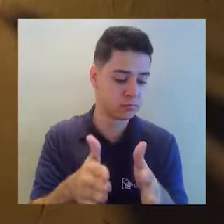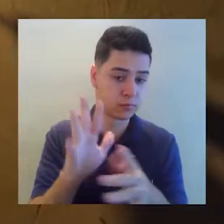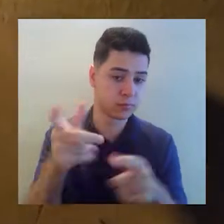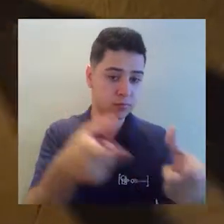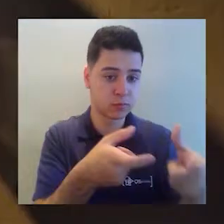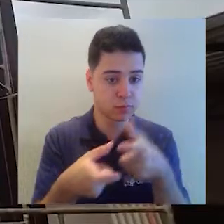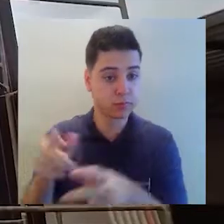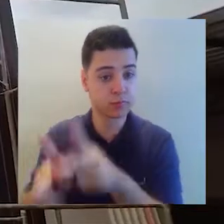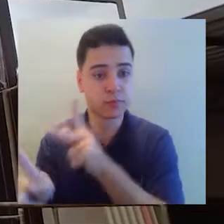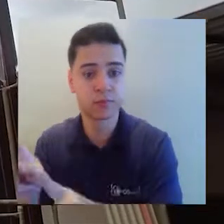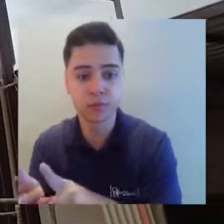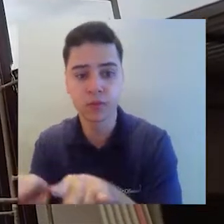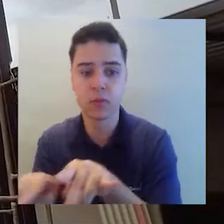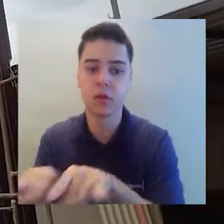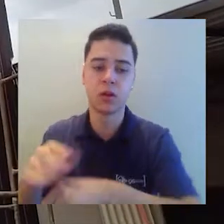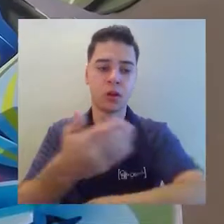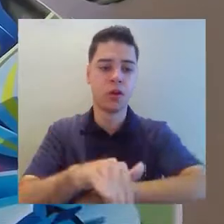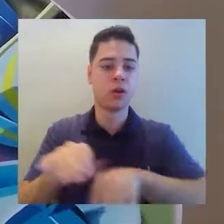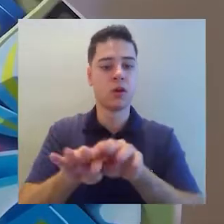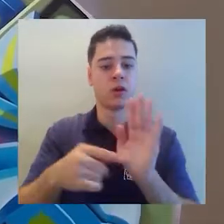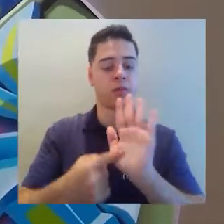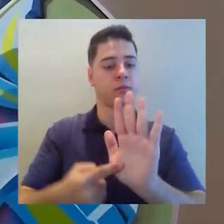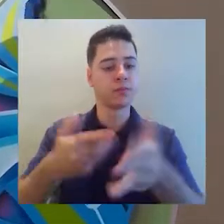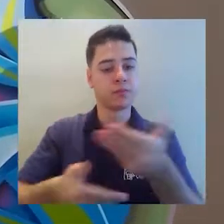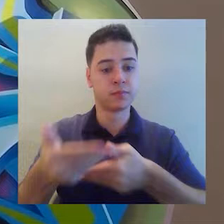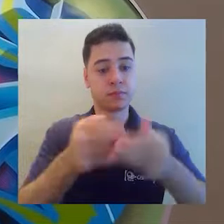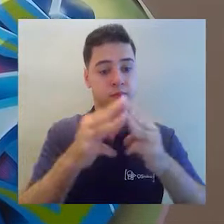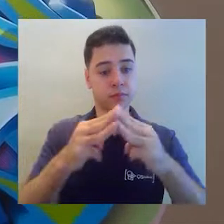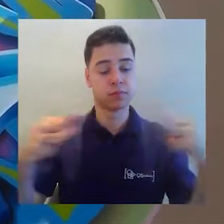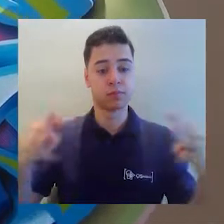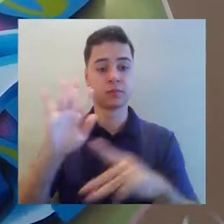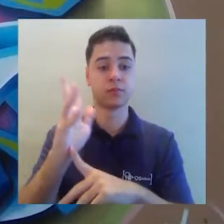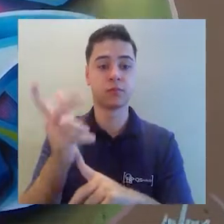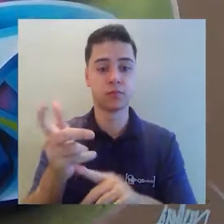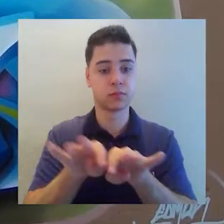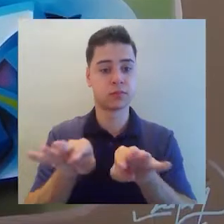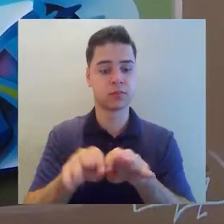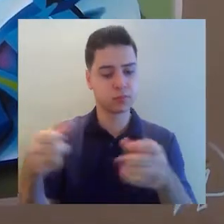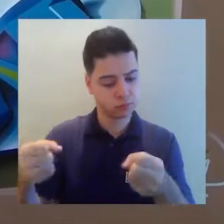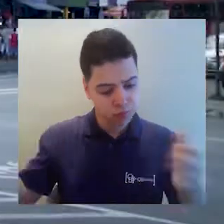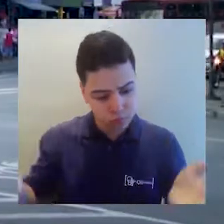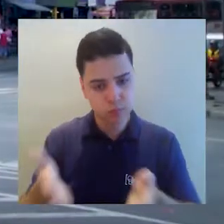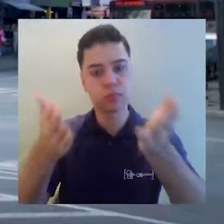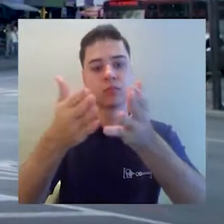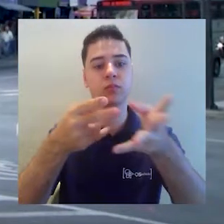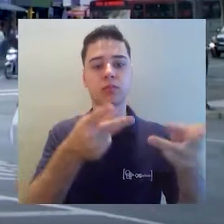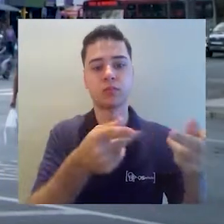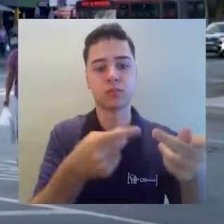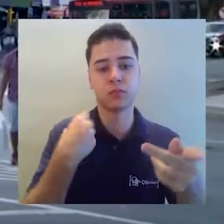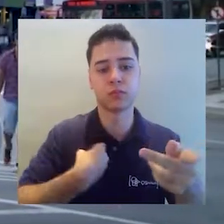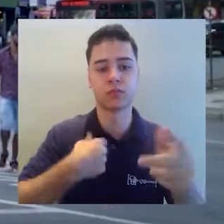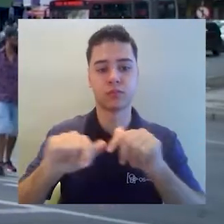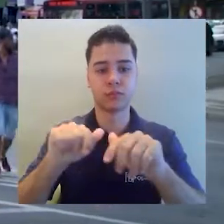arte de rua em espaços públicos e também produz obras que podem ser apresentadas em museus, galerias de arte e também podem incorporar um